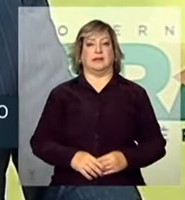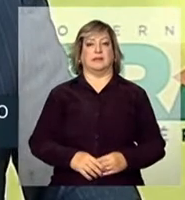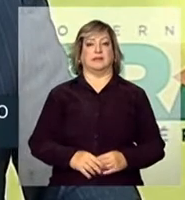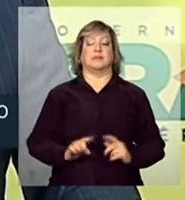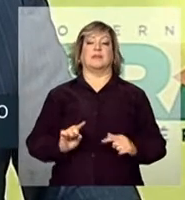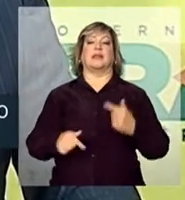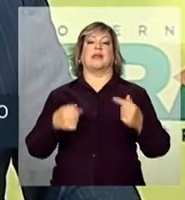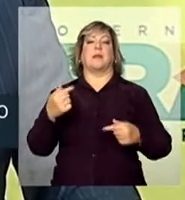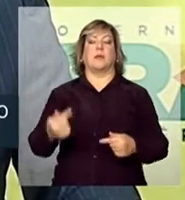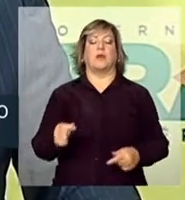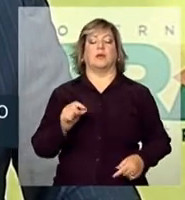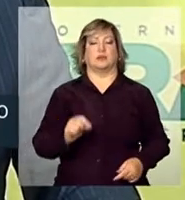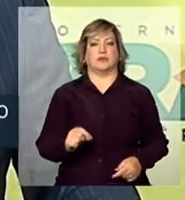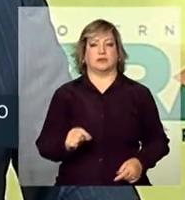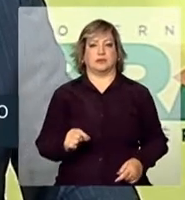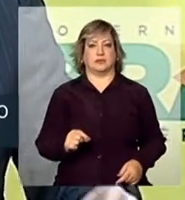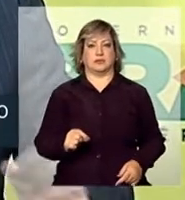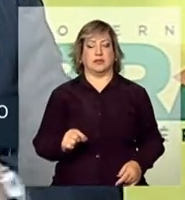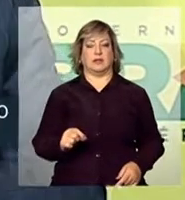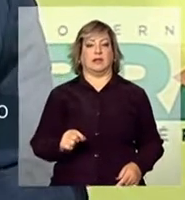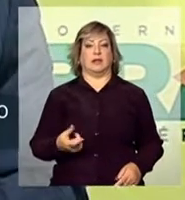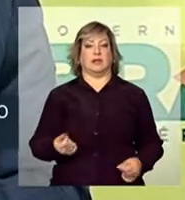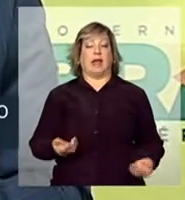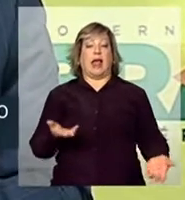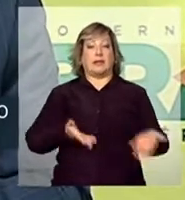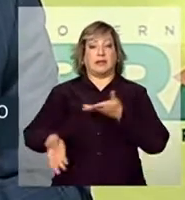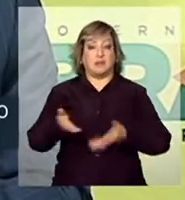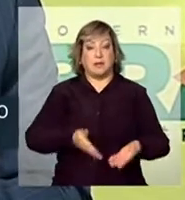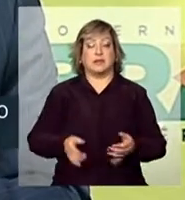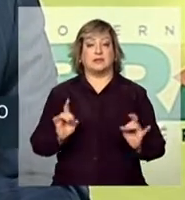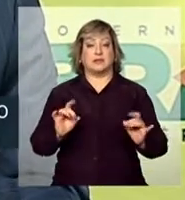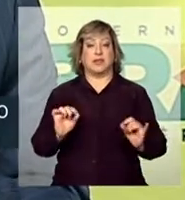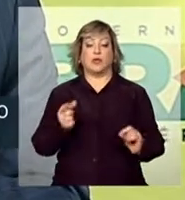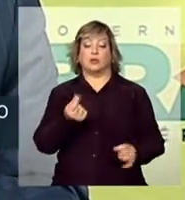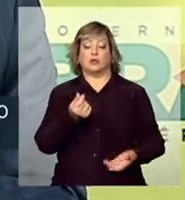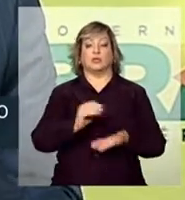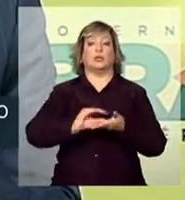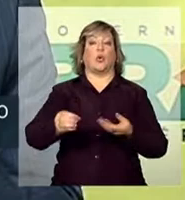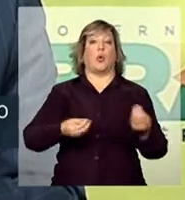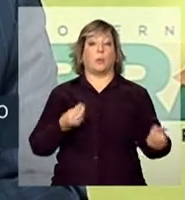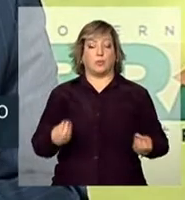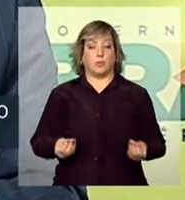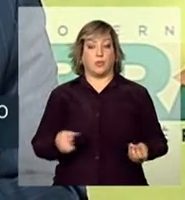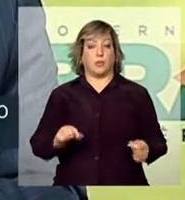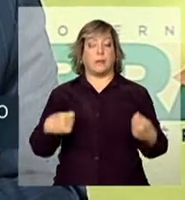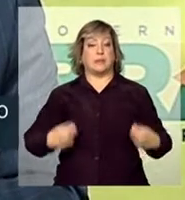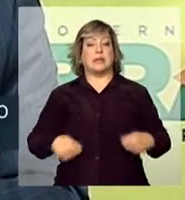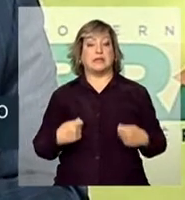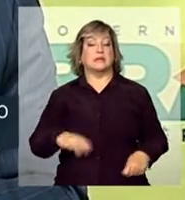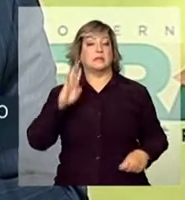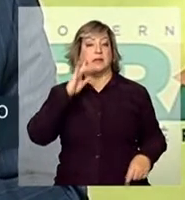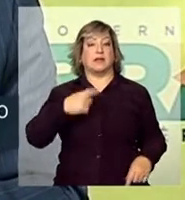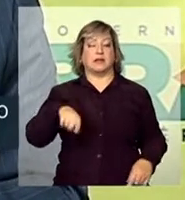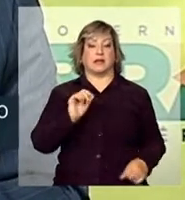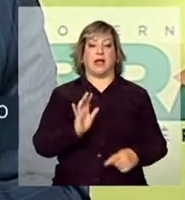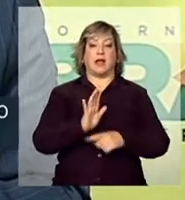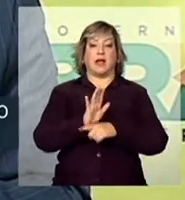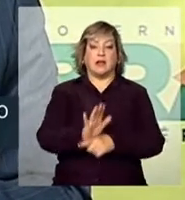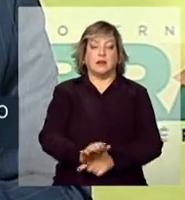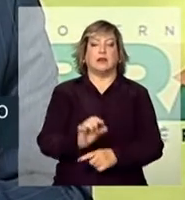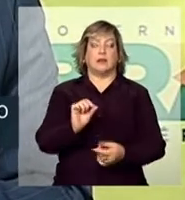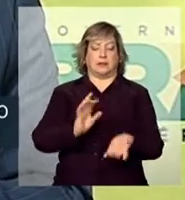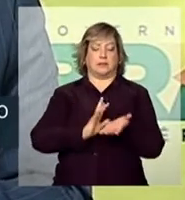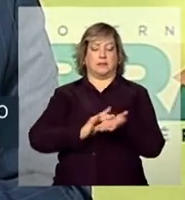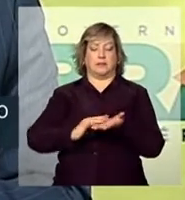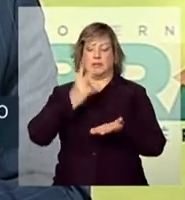e depois recurso de atendimento especial também tudo isso vai ser confirmado é a demanda Inicial deles apoio de perna